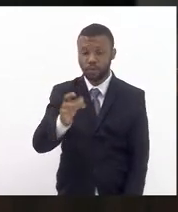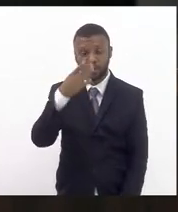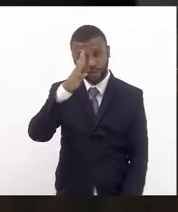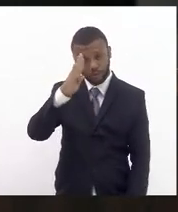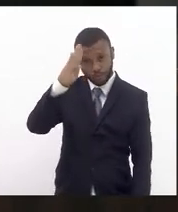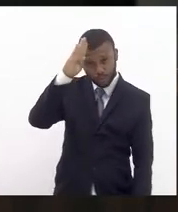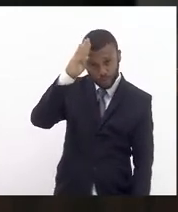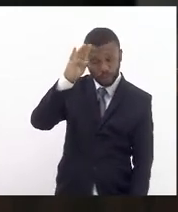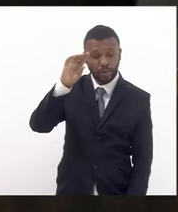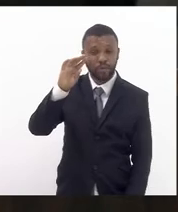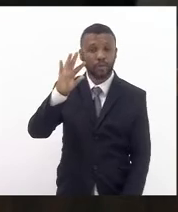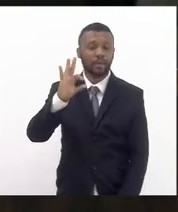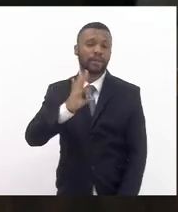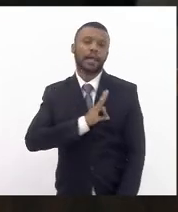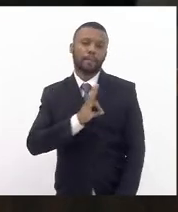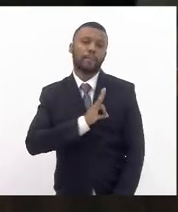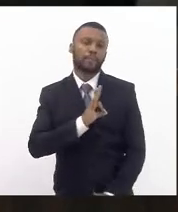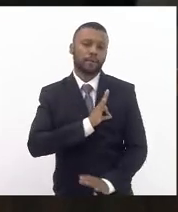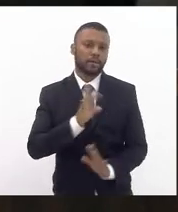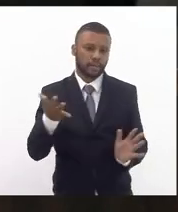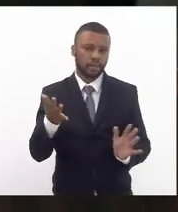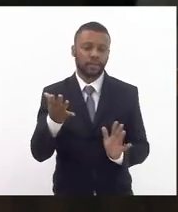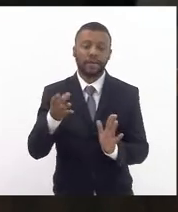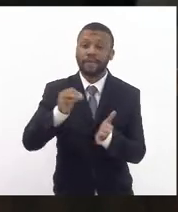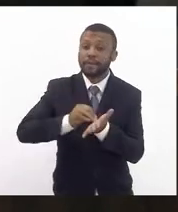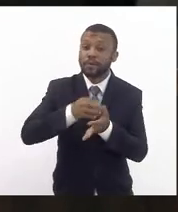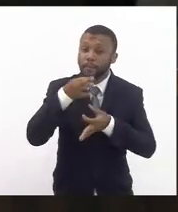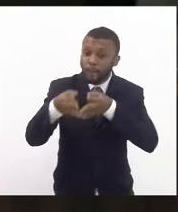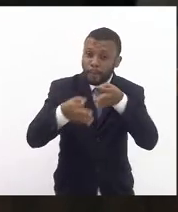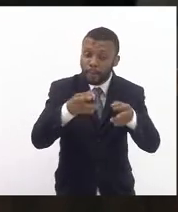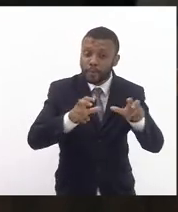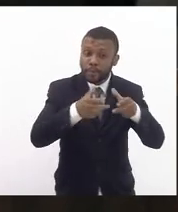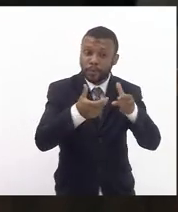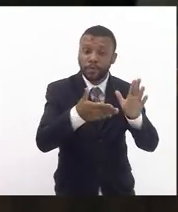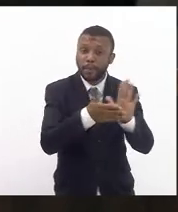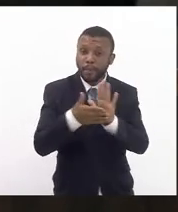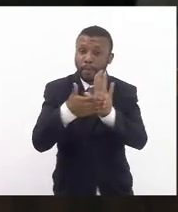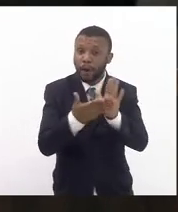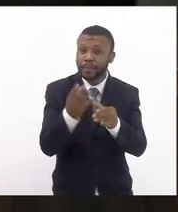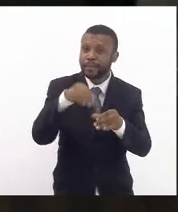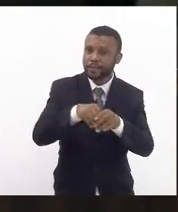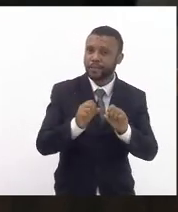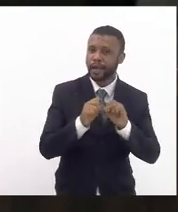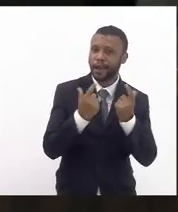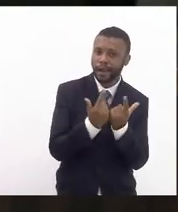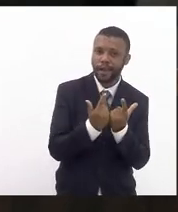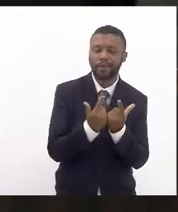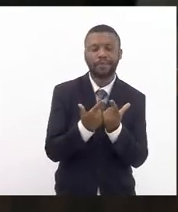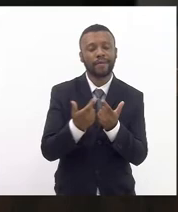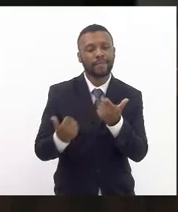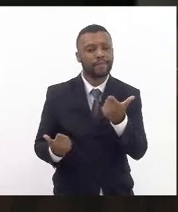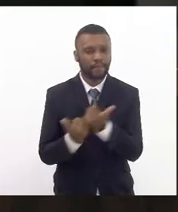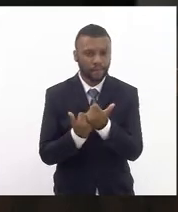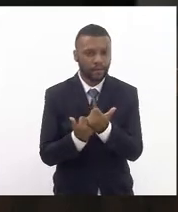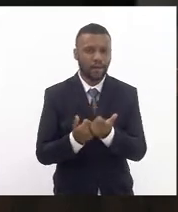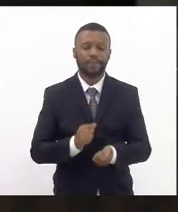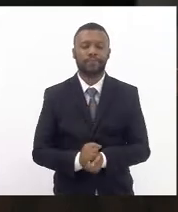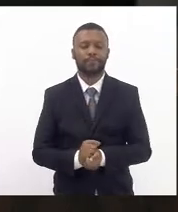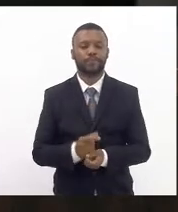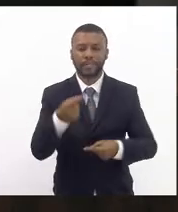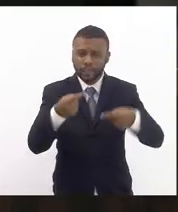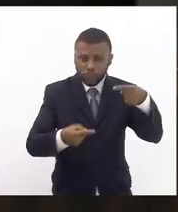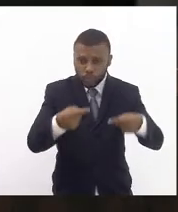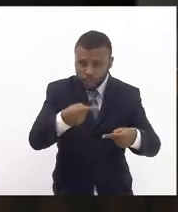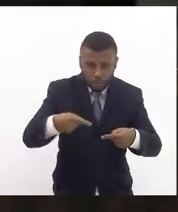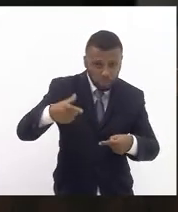Polícia Militar. Parecer da Comissão de Normas Internas e Proposições Externas, favorável, relator deputado Rodrigo Amorim. Em discussão, não havendo quem